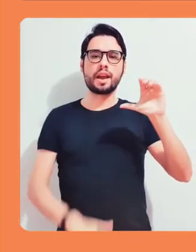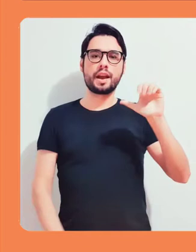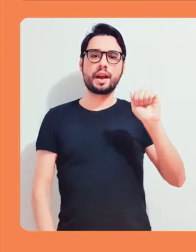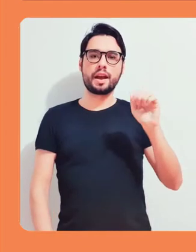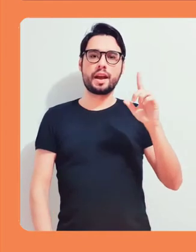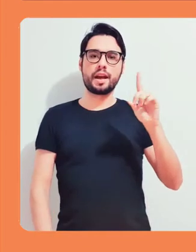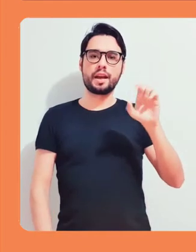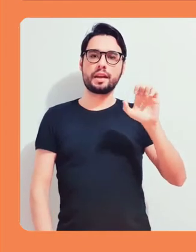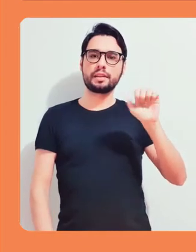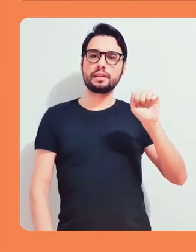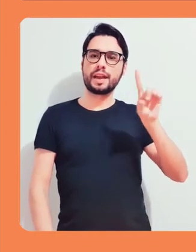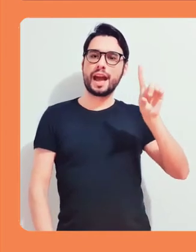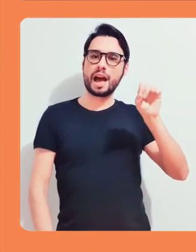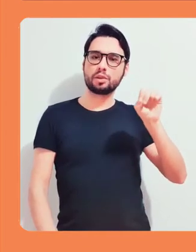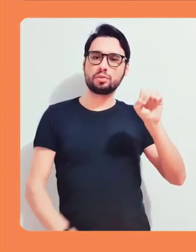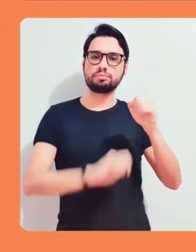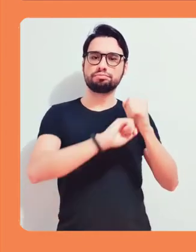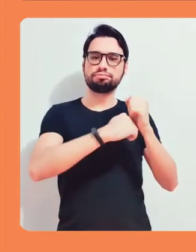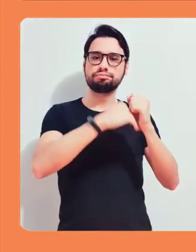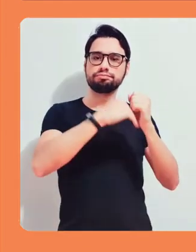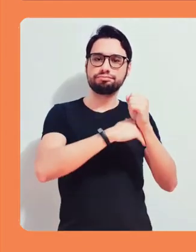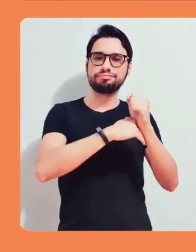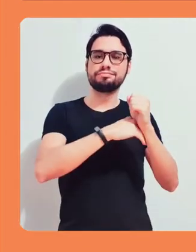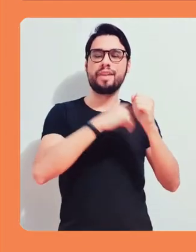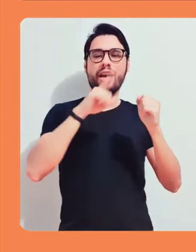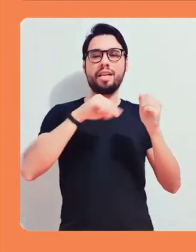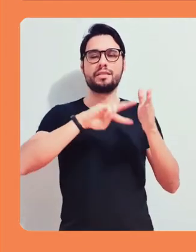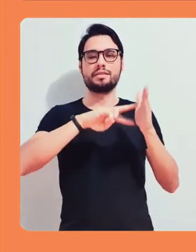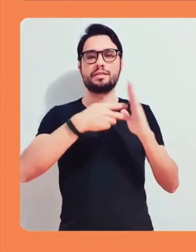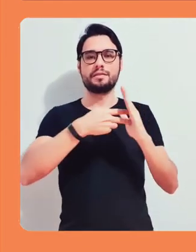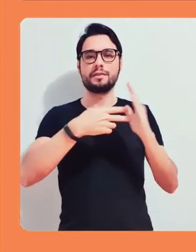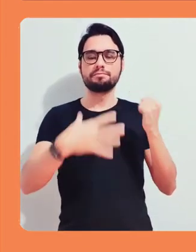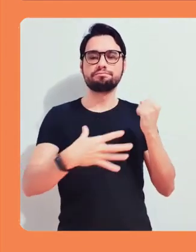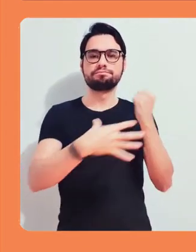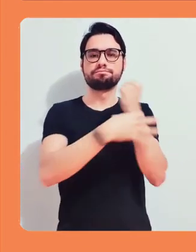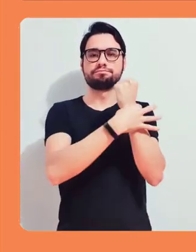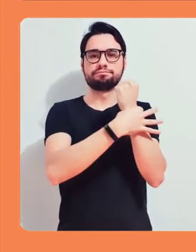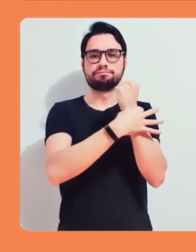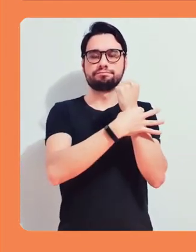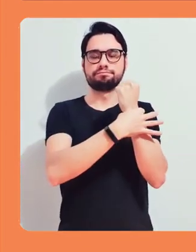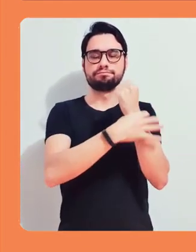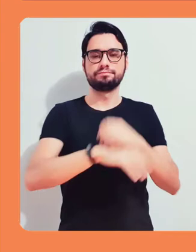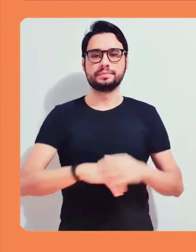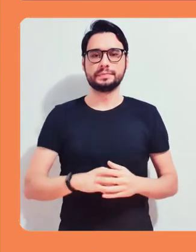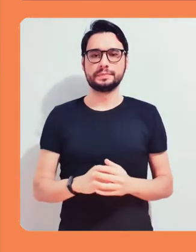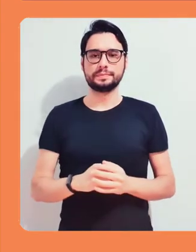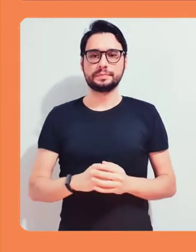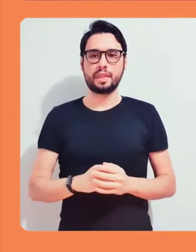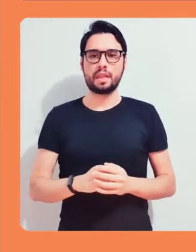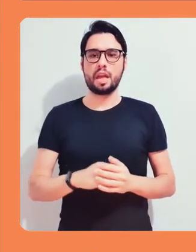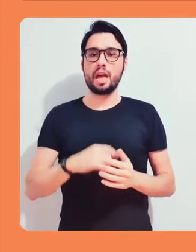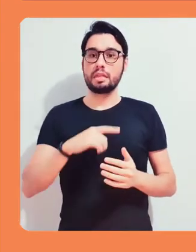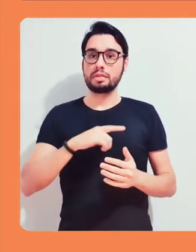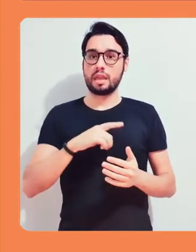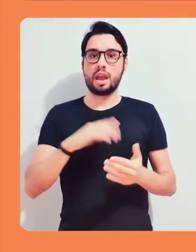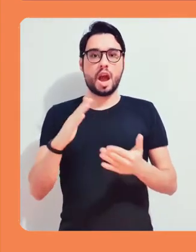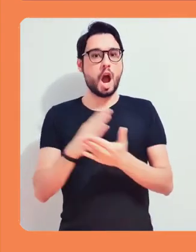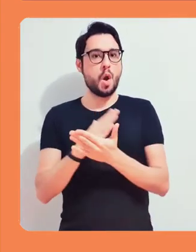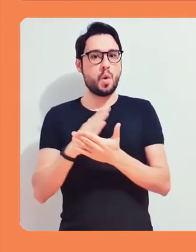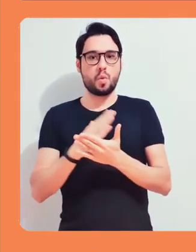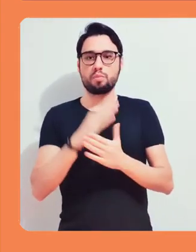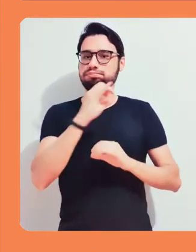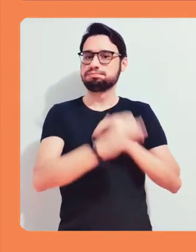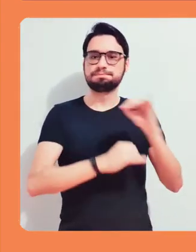vê aqui essa informação desse cadeado fechado. Então ele é um site seguro,